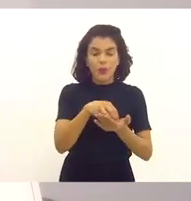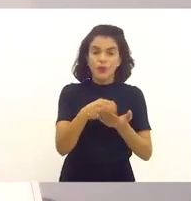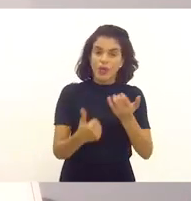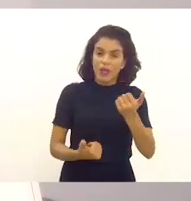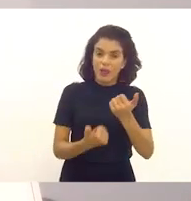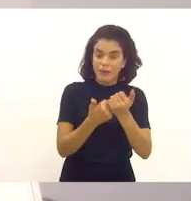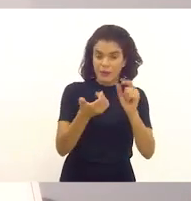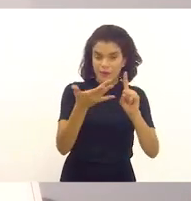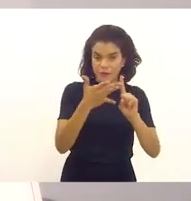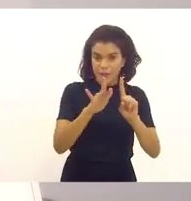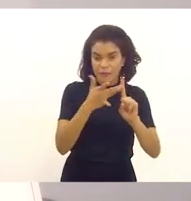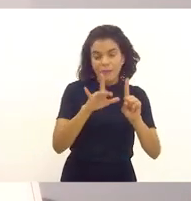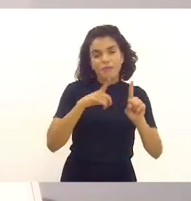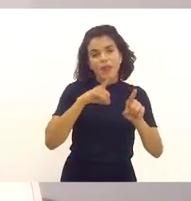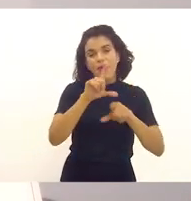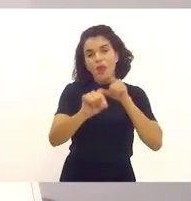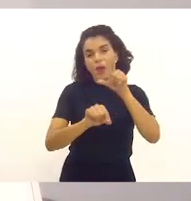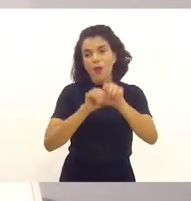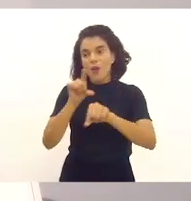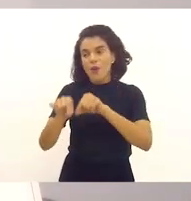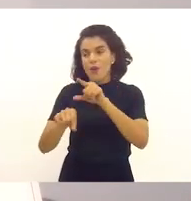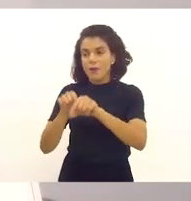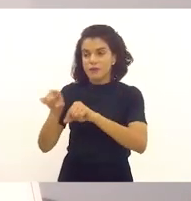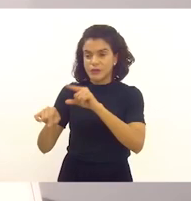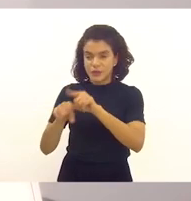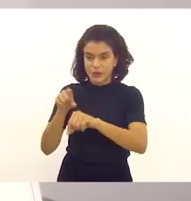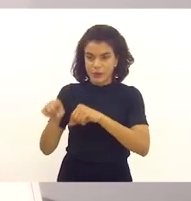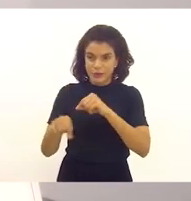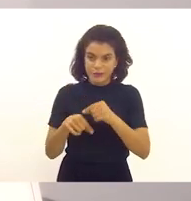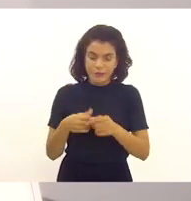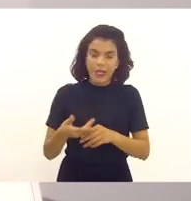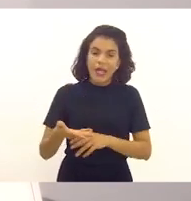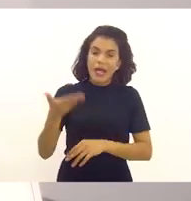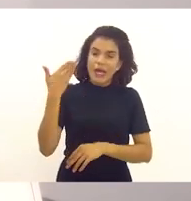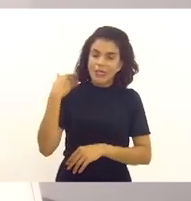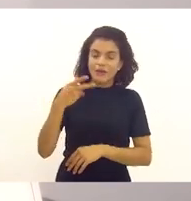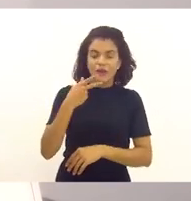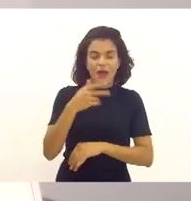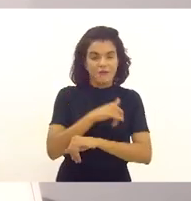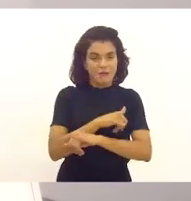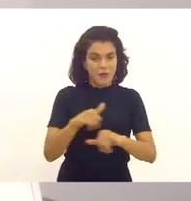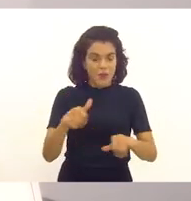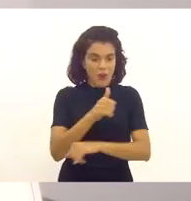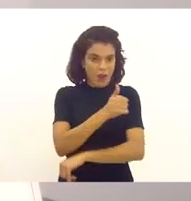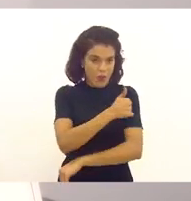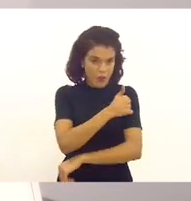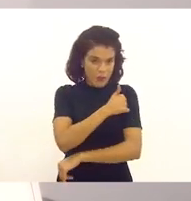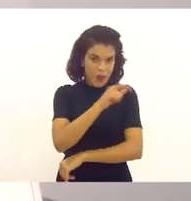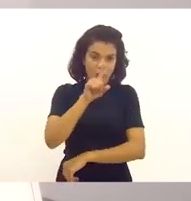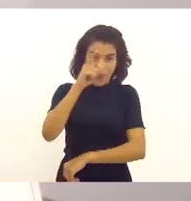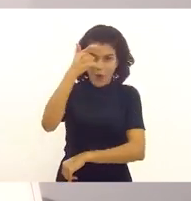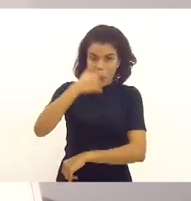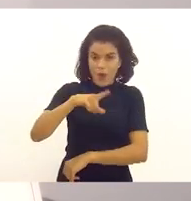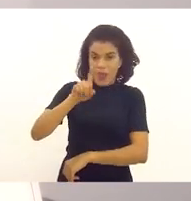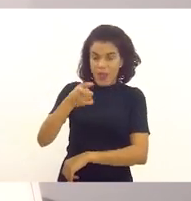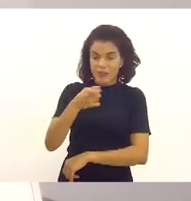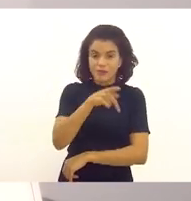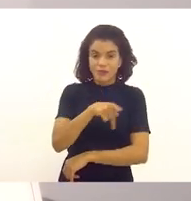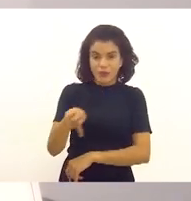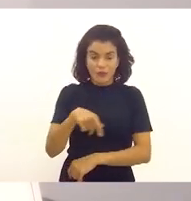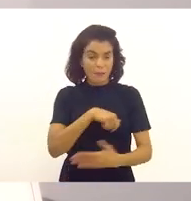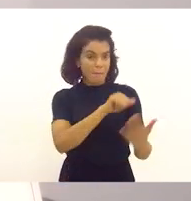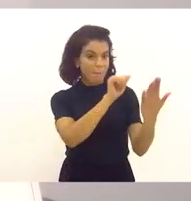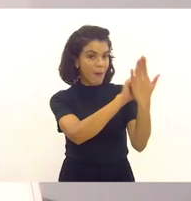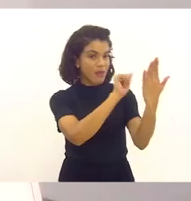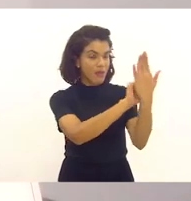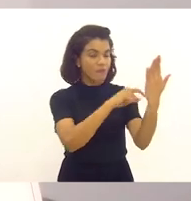então Existem várias opções né Eu costumo dizer costumava dizer isso para os meus alunos né Na época eu dava aula se bater numa porta não dá certo